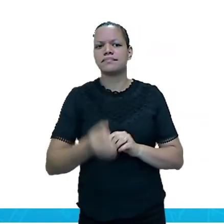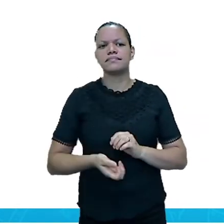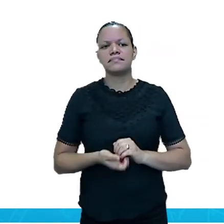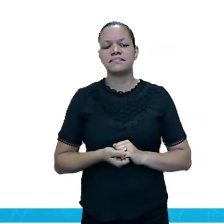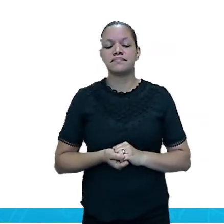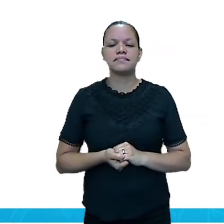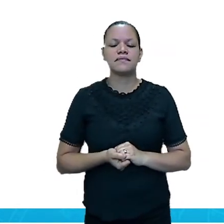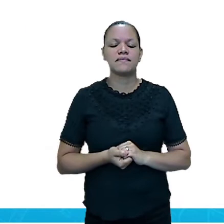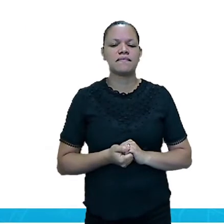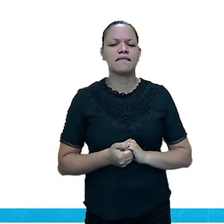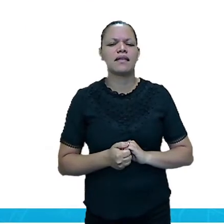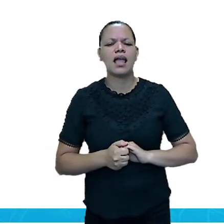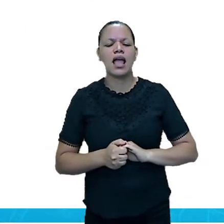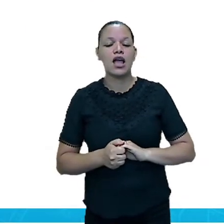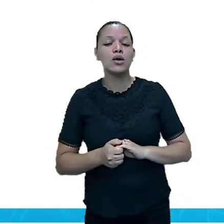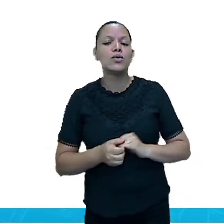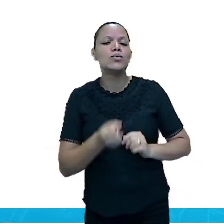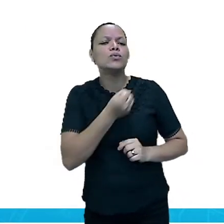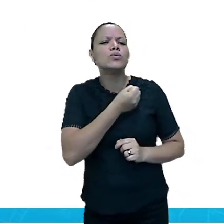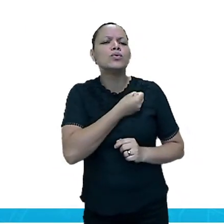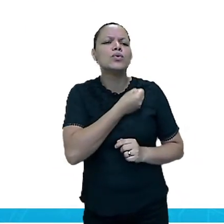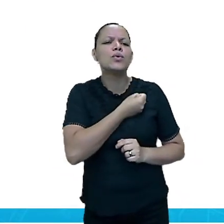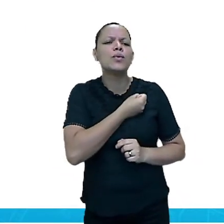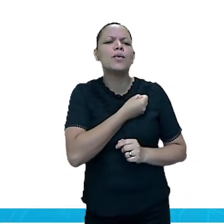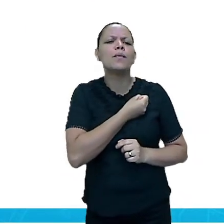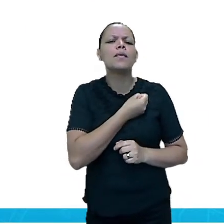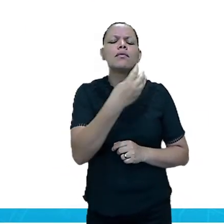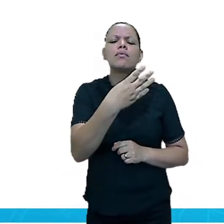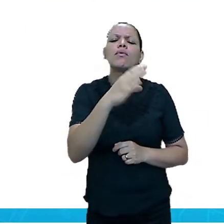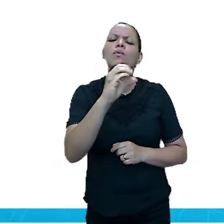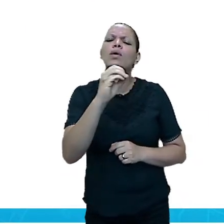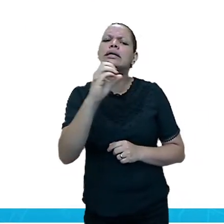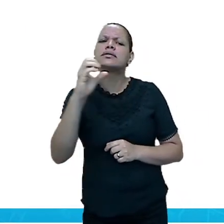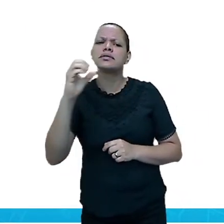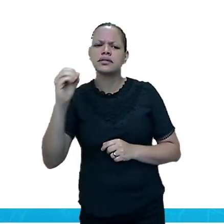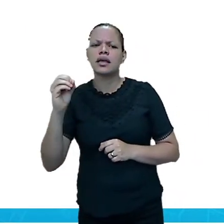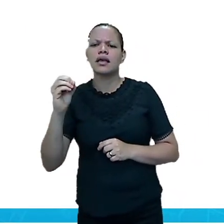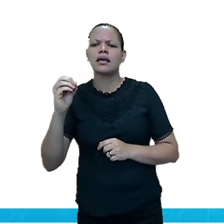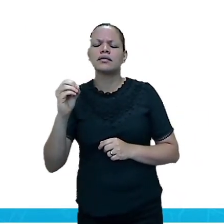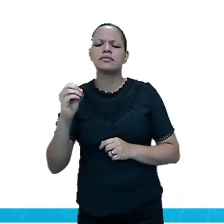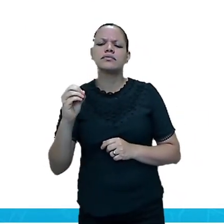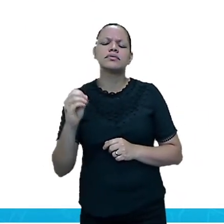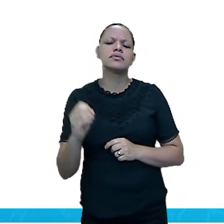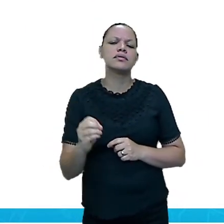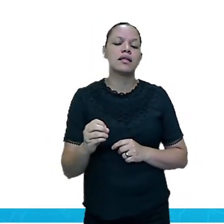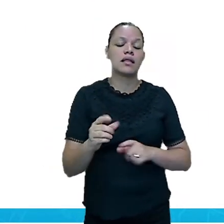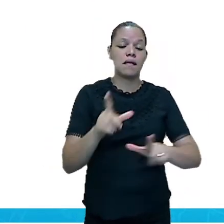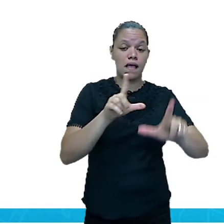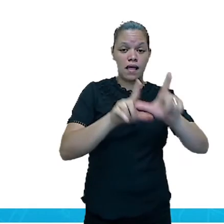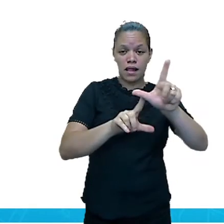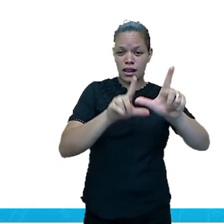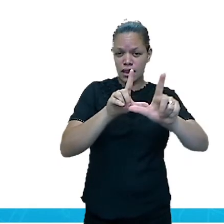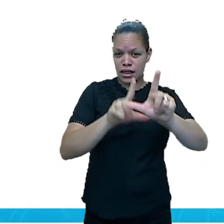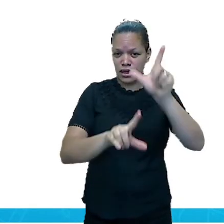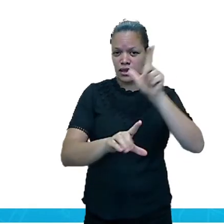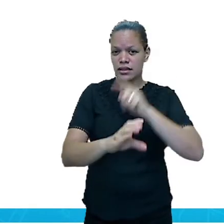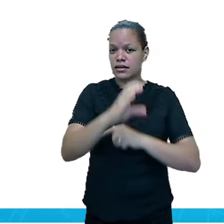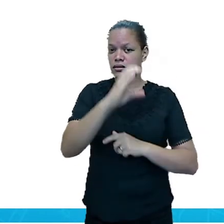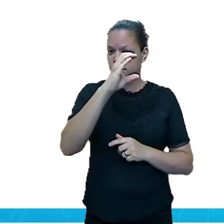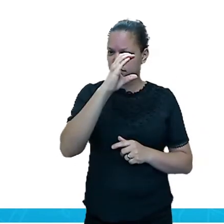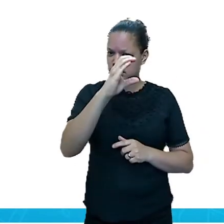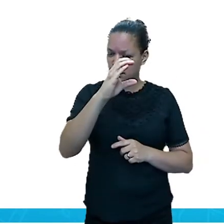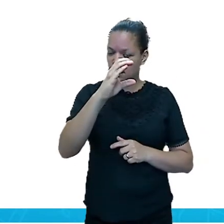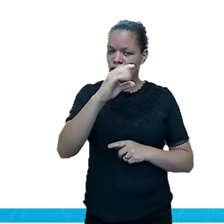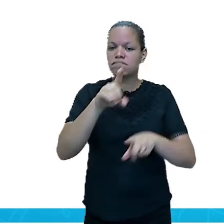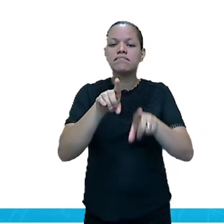Agora, o 400, né, nós temos 500 menos 10, né? 400 em algarismos romanos é o